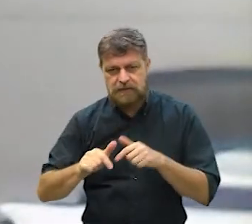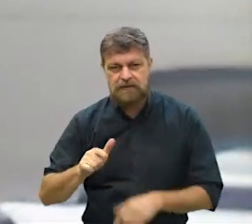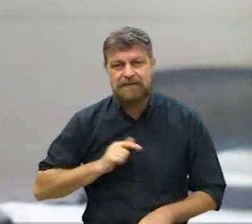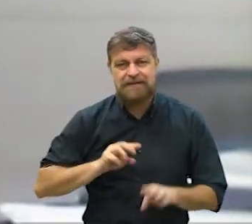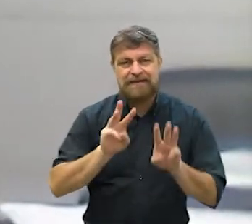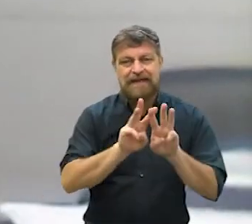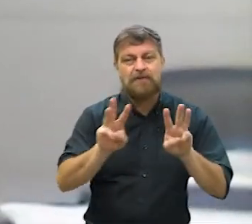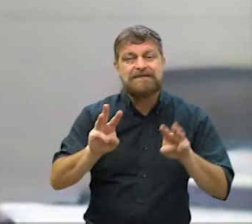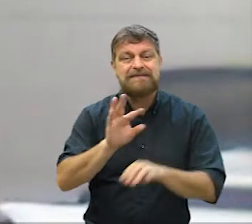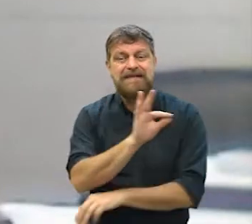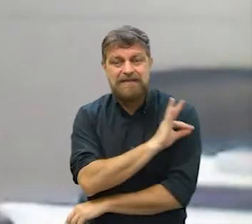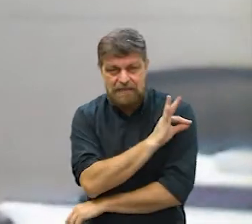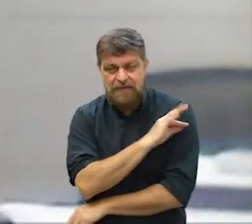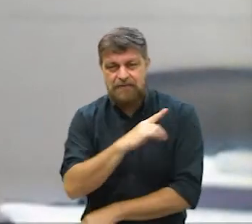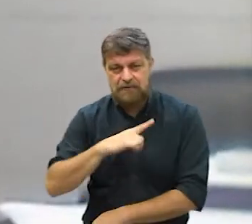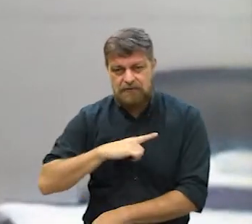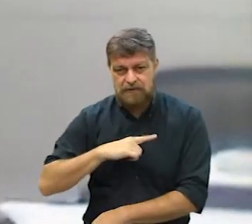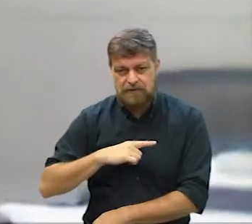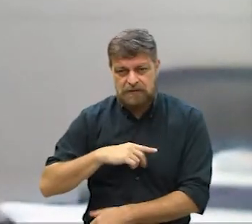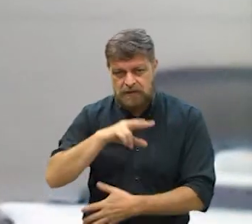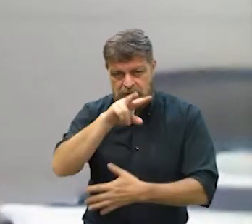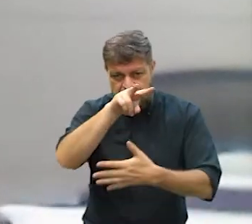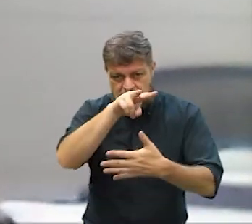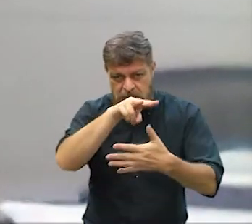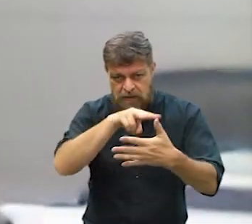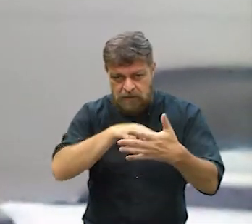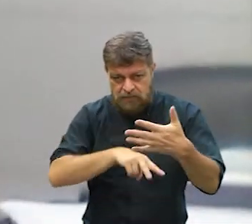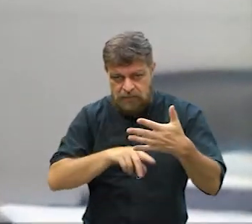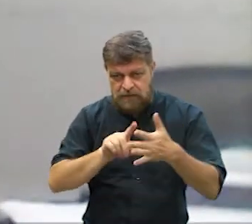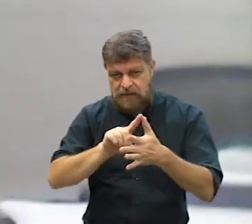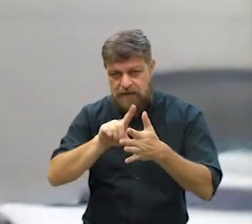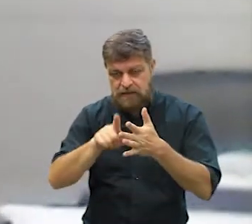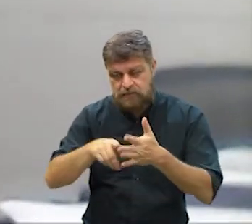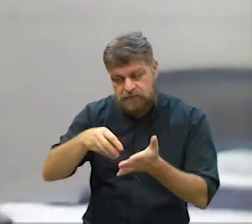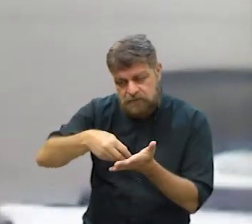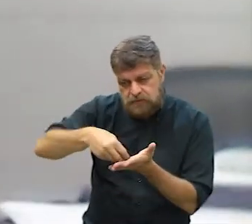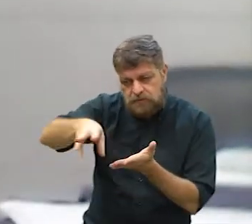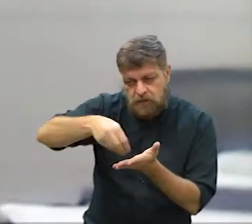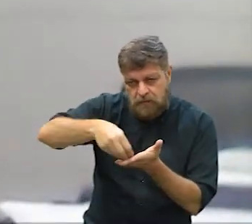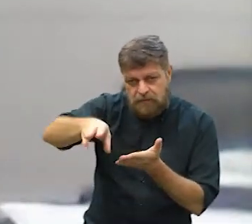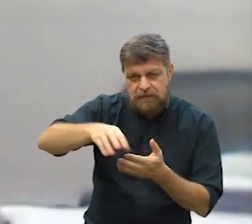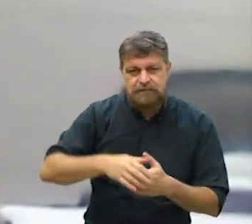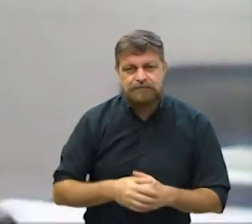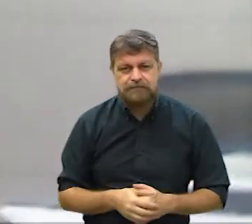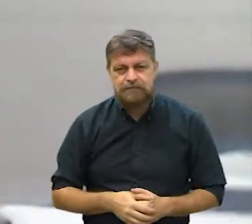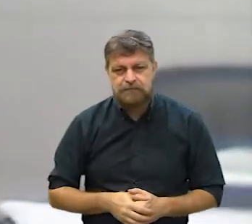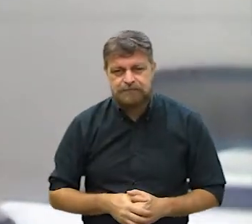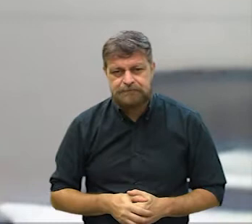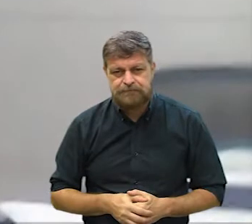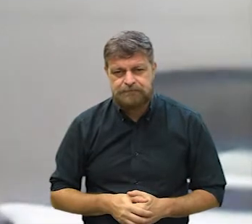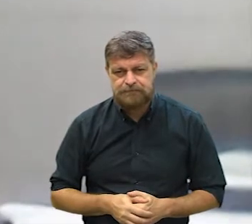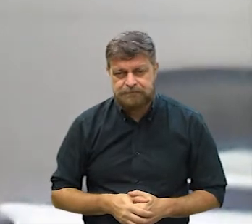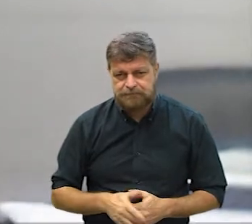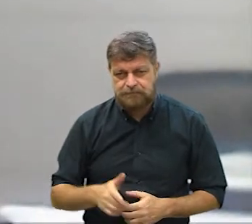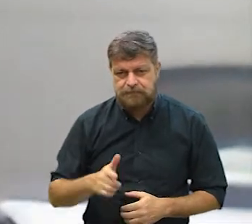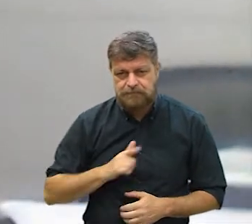site da prefeitura, eu vou ler aqui devagar, depois nós podemos passar aí para para o programa aí.